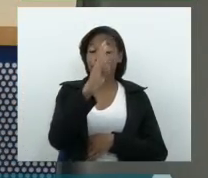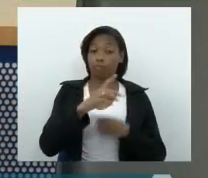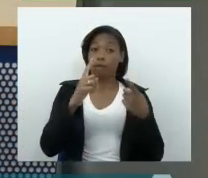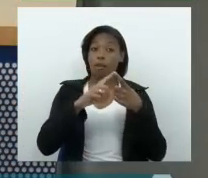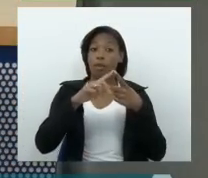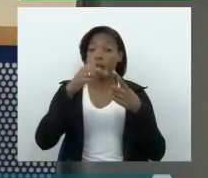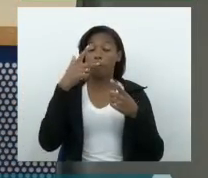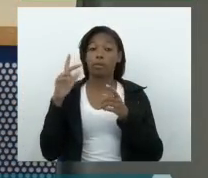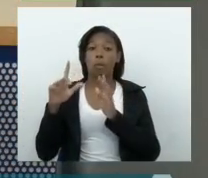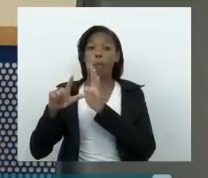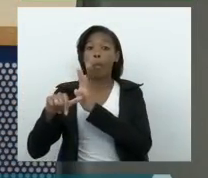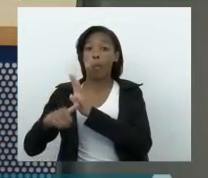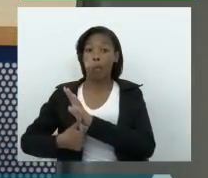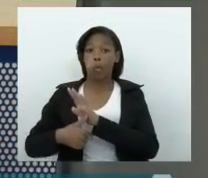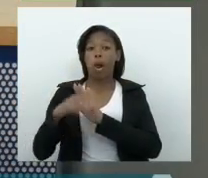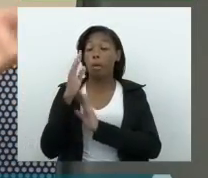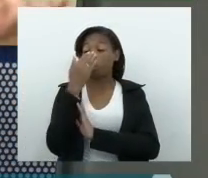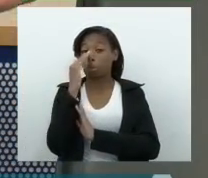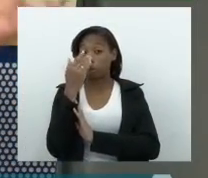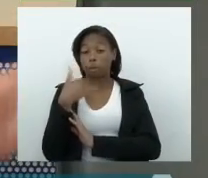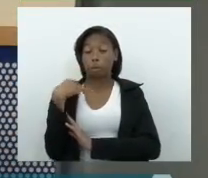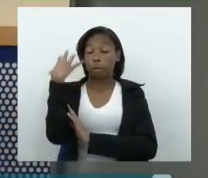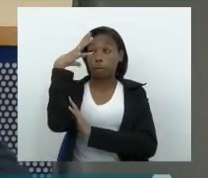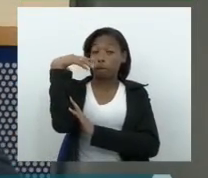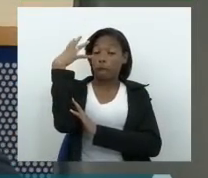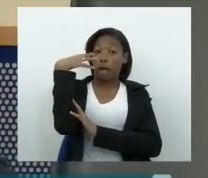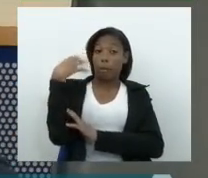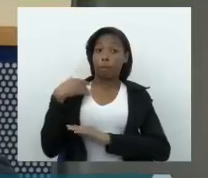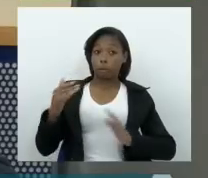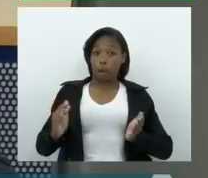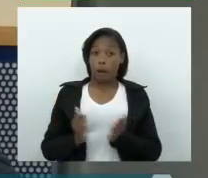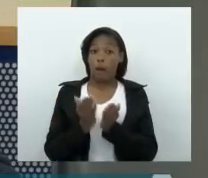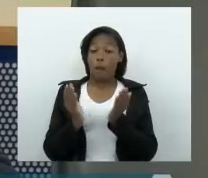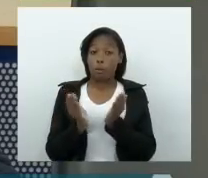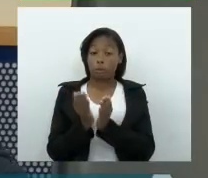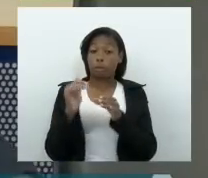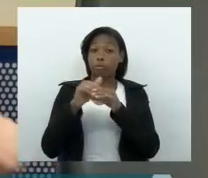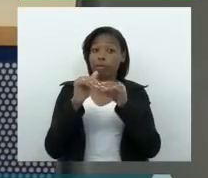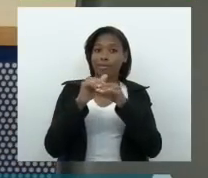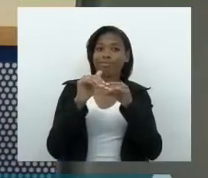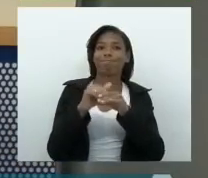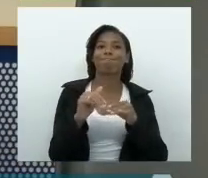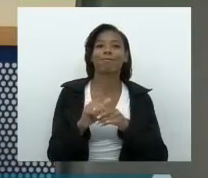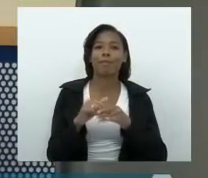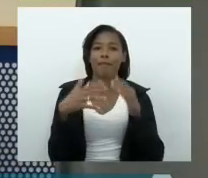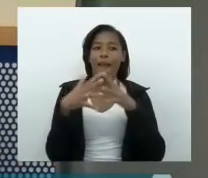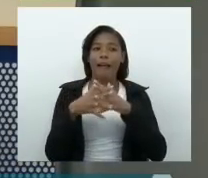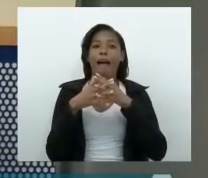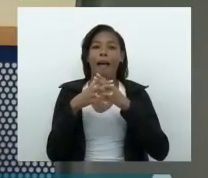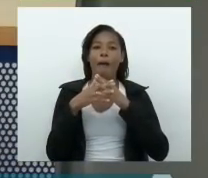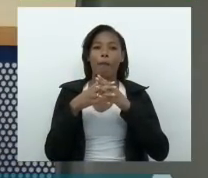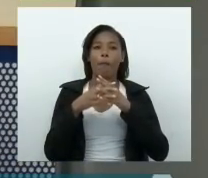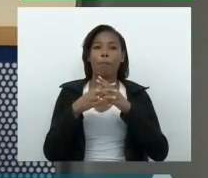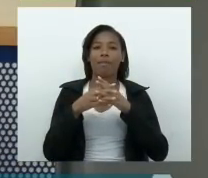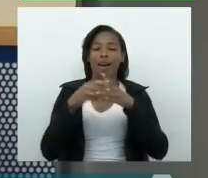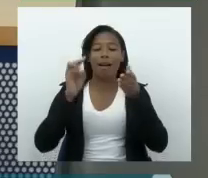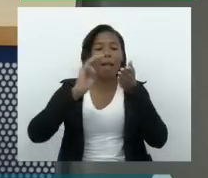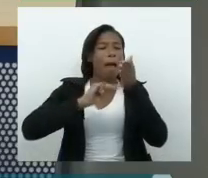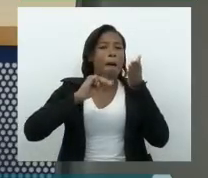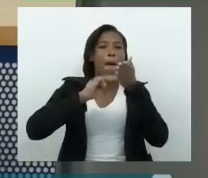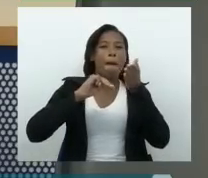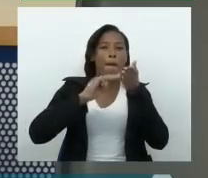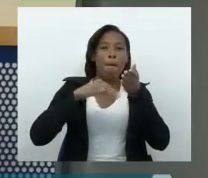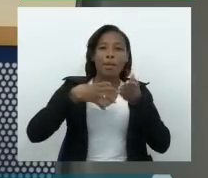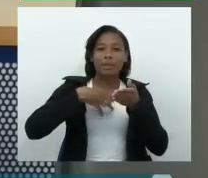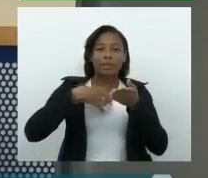vicia, prostituta se apaixona e pobre vota na direita. E o senhor tem uma ideologia, que é a